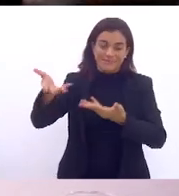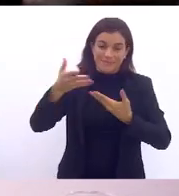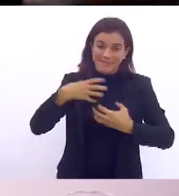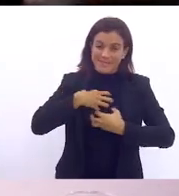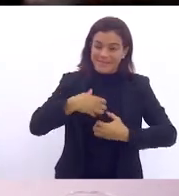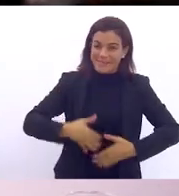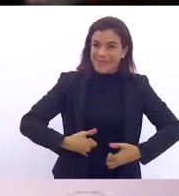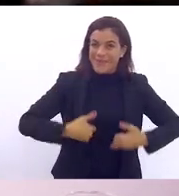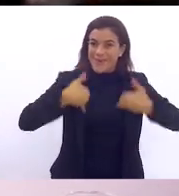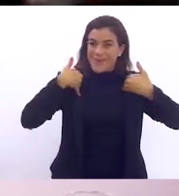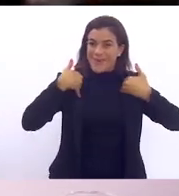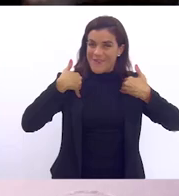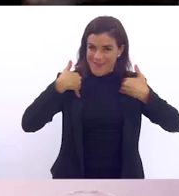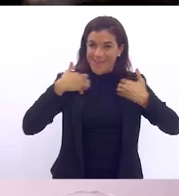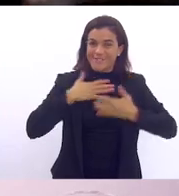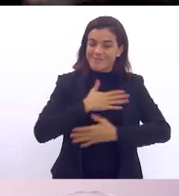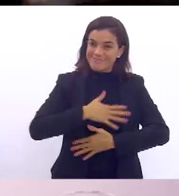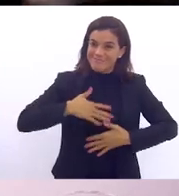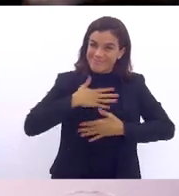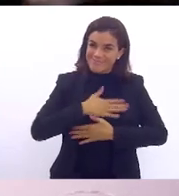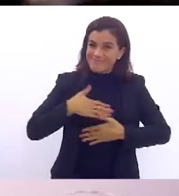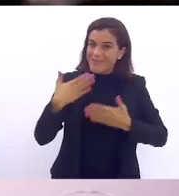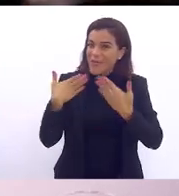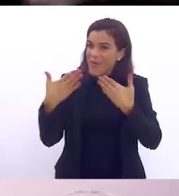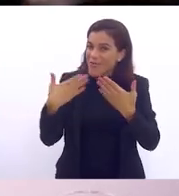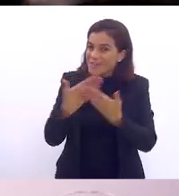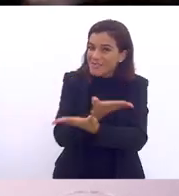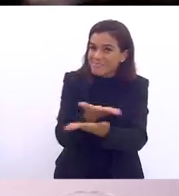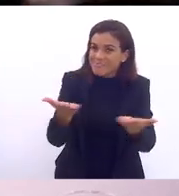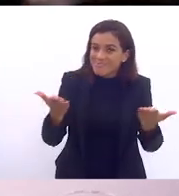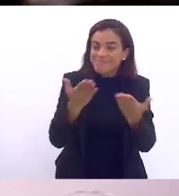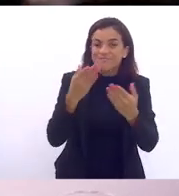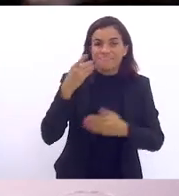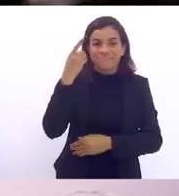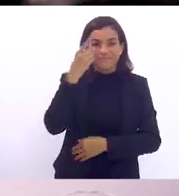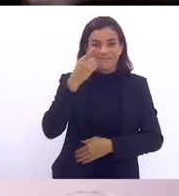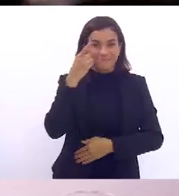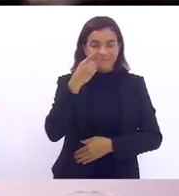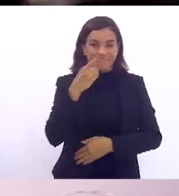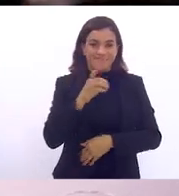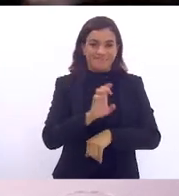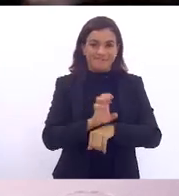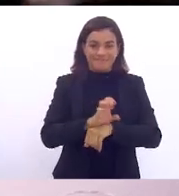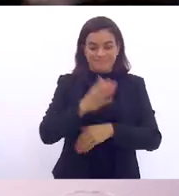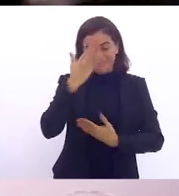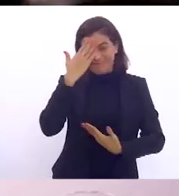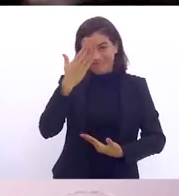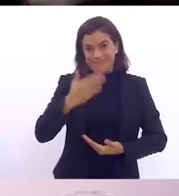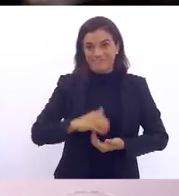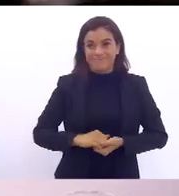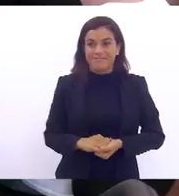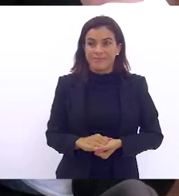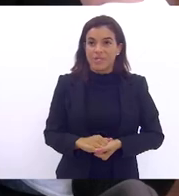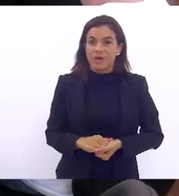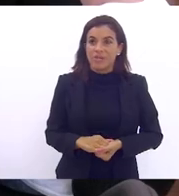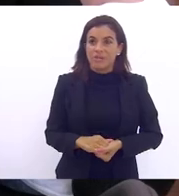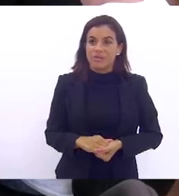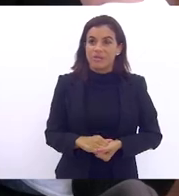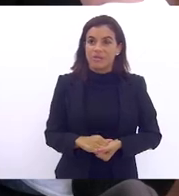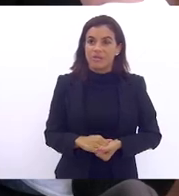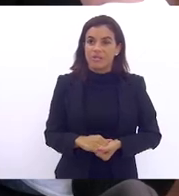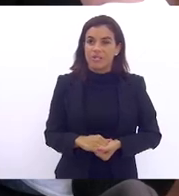honrado de estar aqui nessa audiência falando no Parlamento desse estado Muito obrigado bom dia